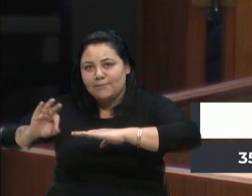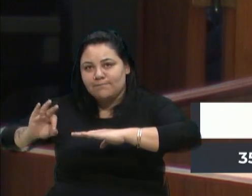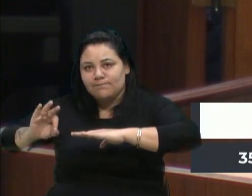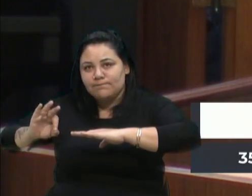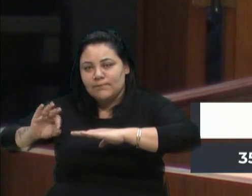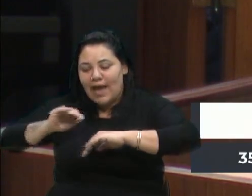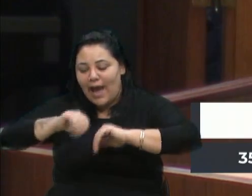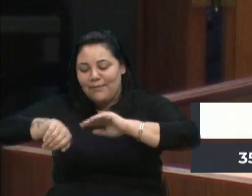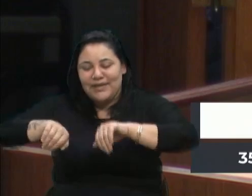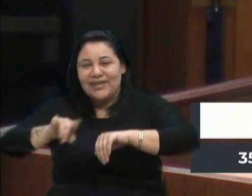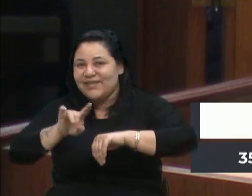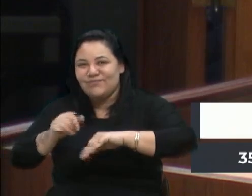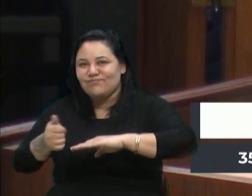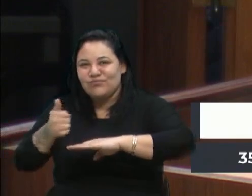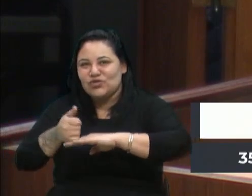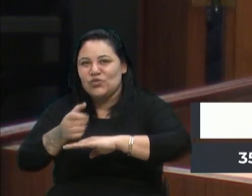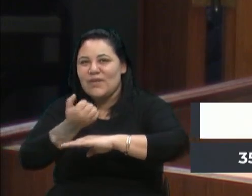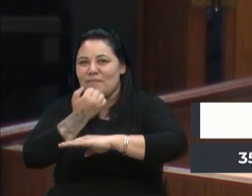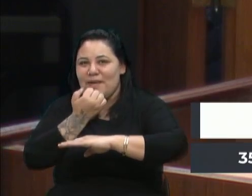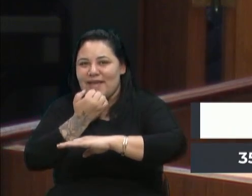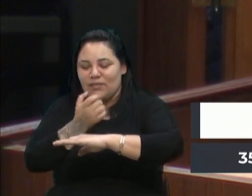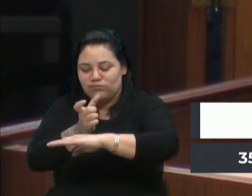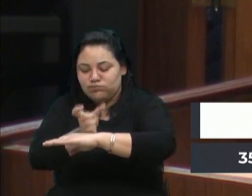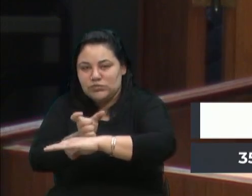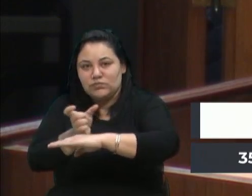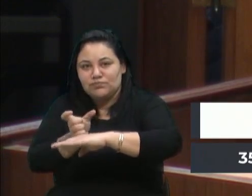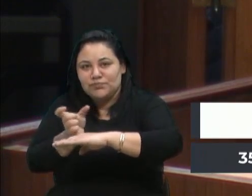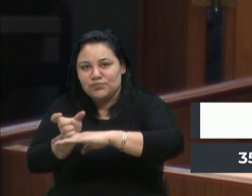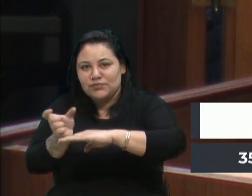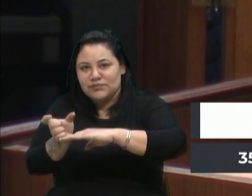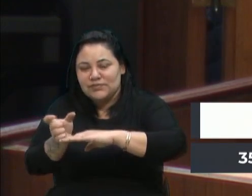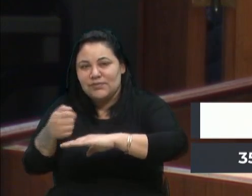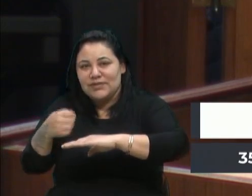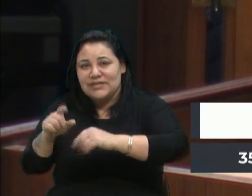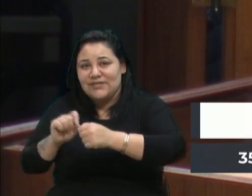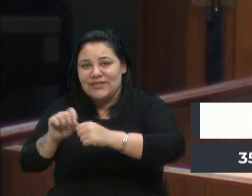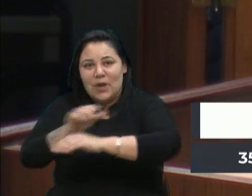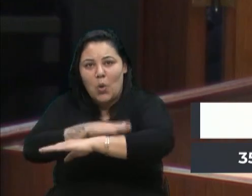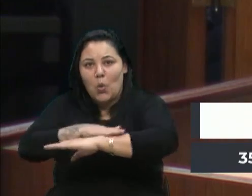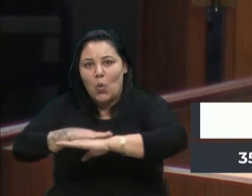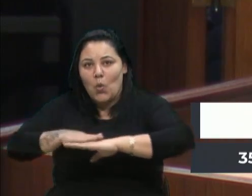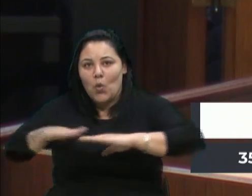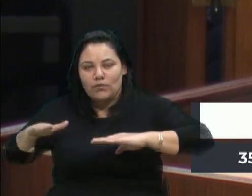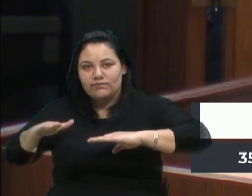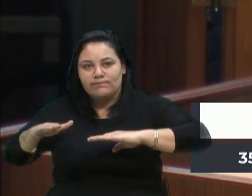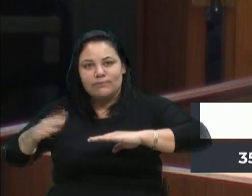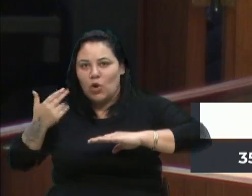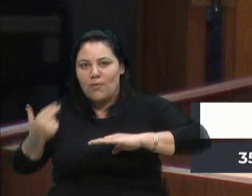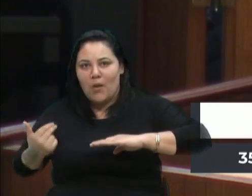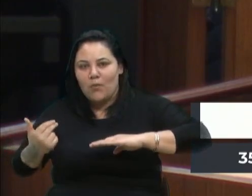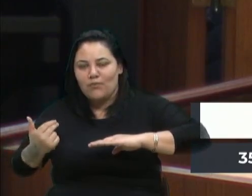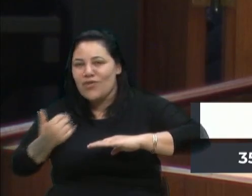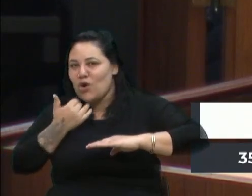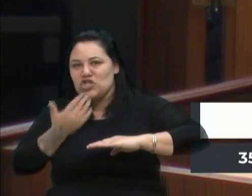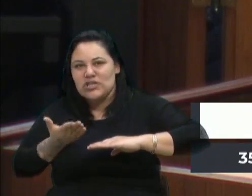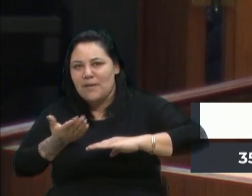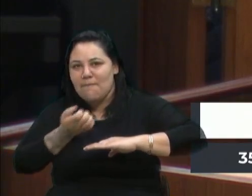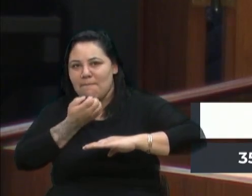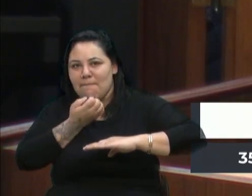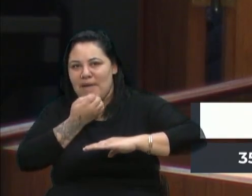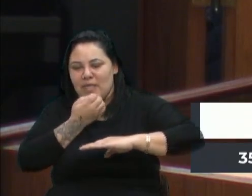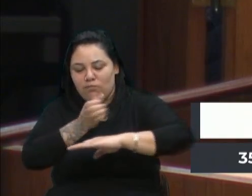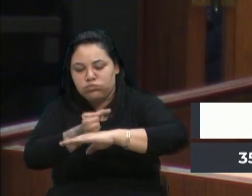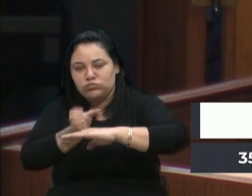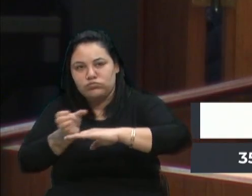de recolocar o paralelepípedo, que faça o recapeamento já de toda a via. E, para encerrar, presidente, dizer que